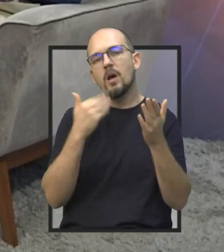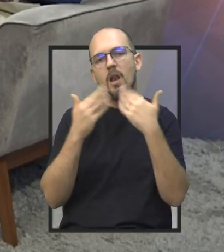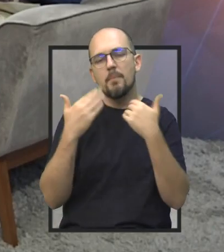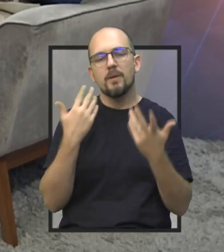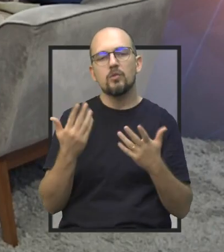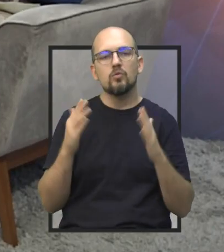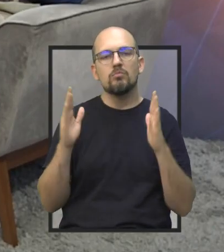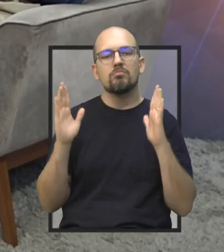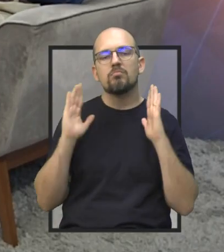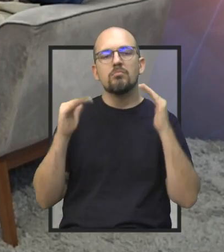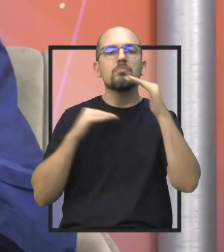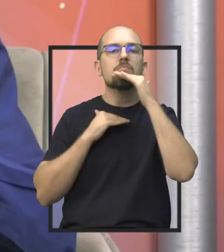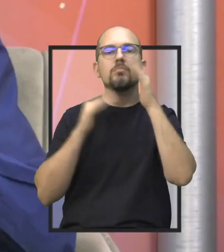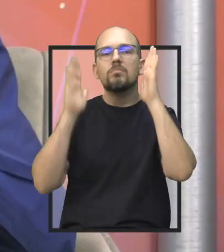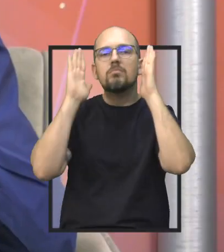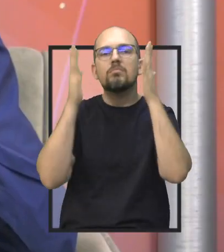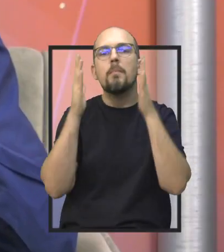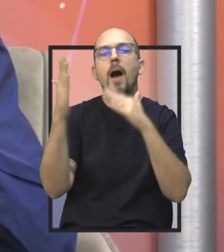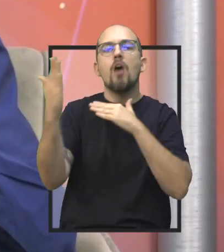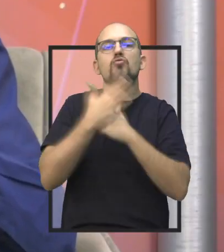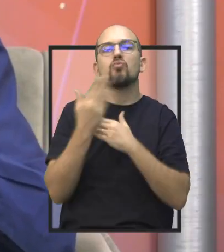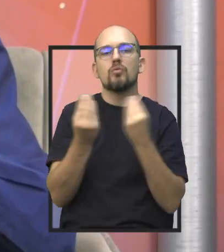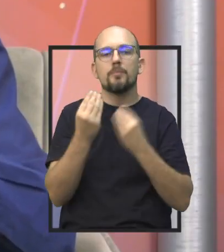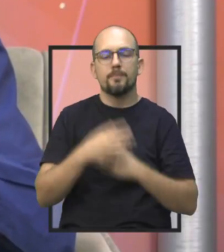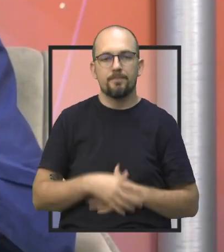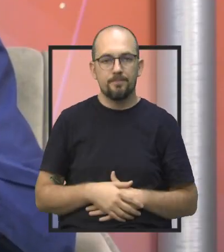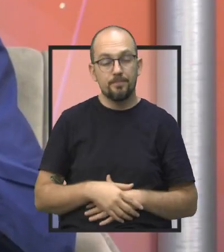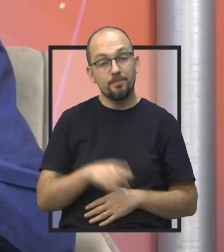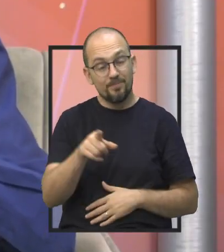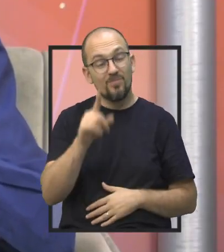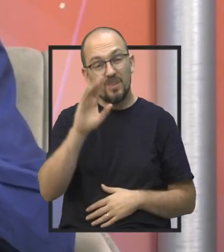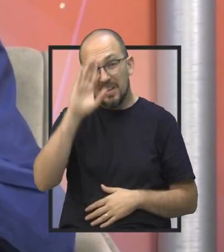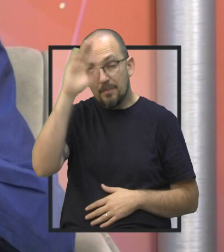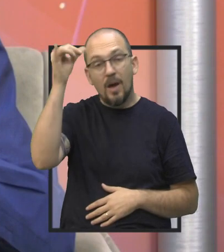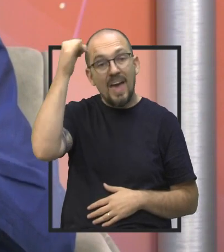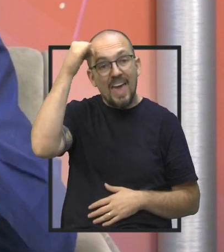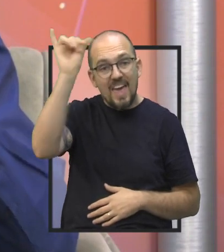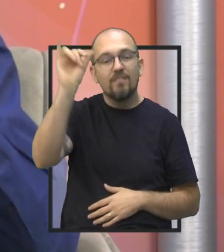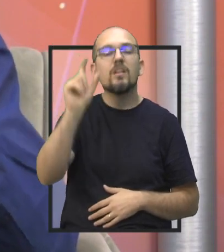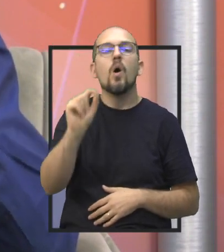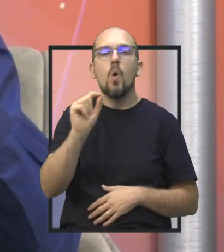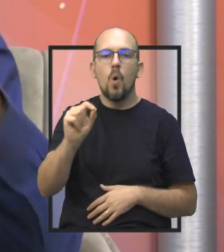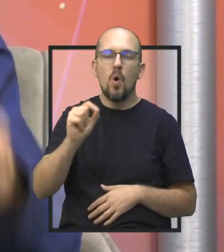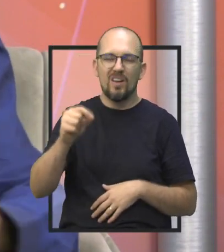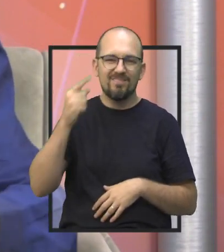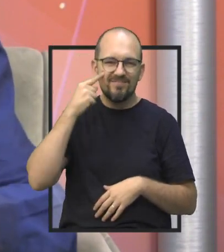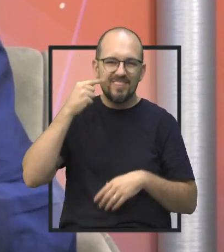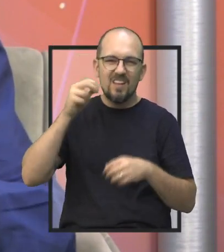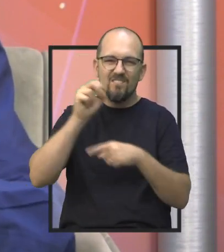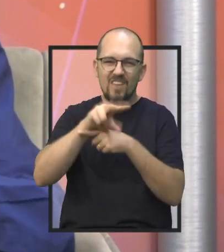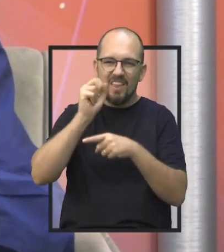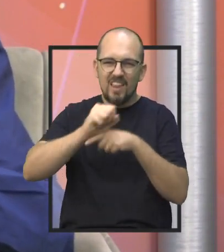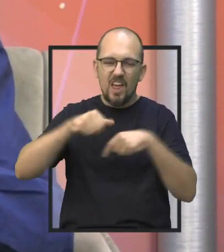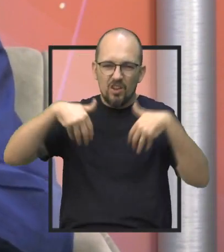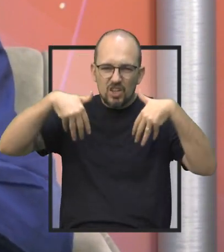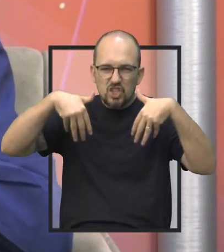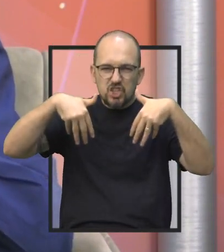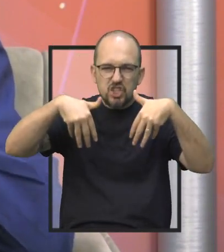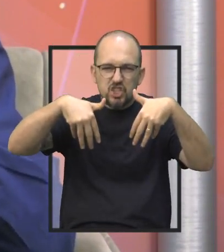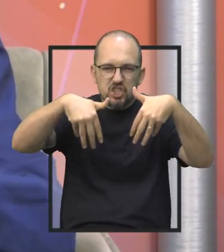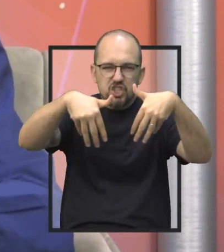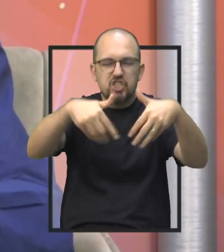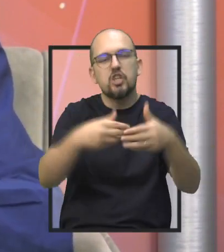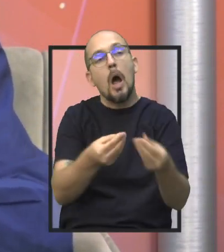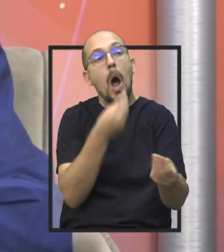pescoço? Evitar consumos de alimentos com muito agrotóxico, dar preferência por legumes,